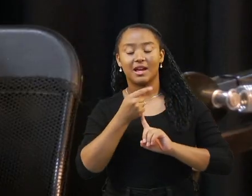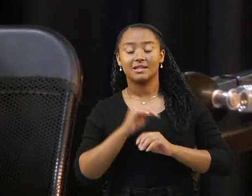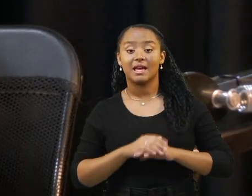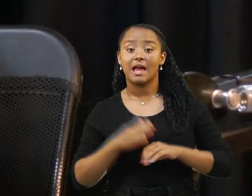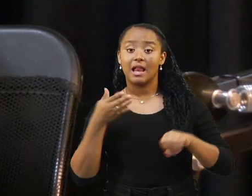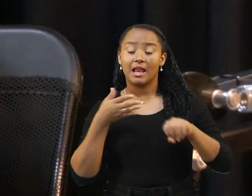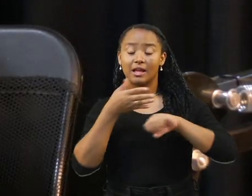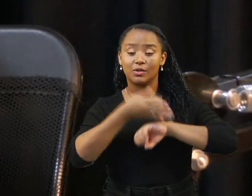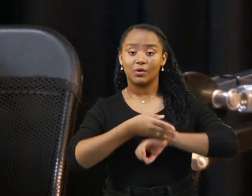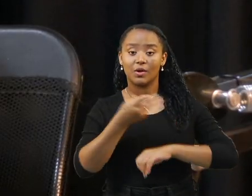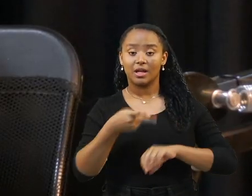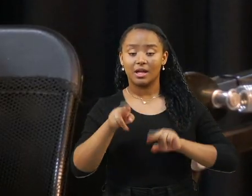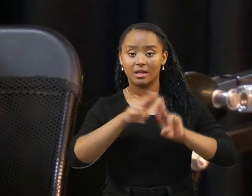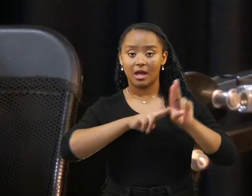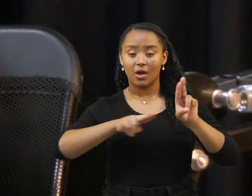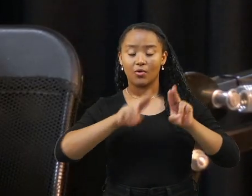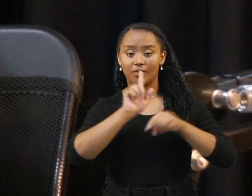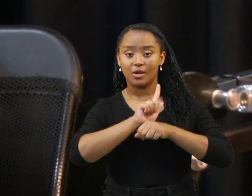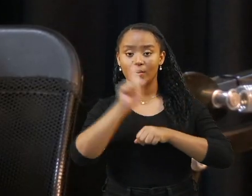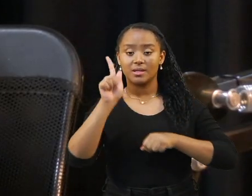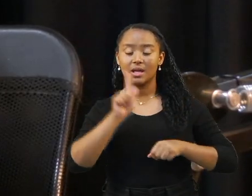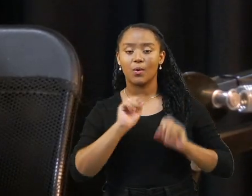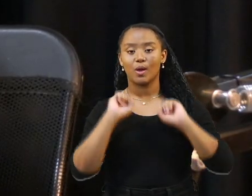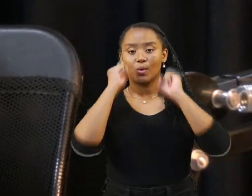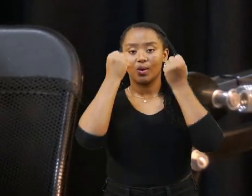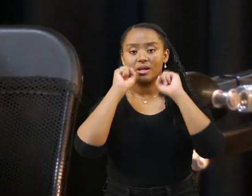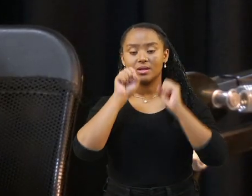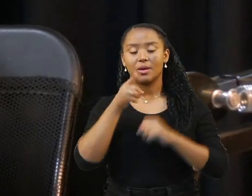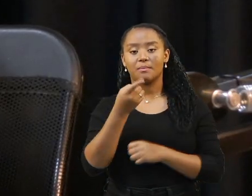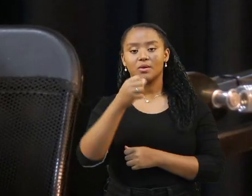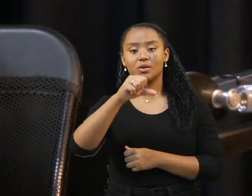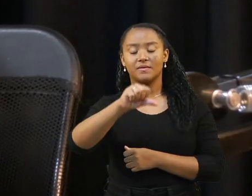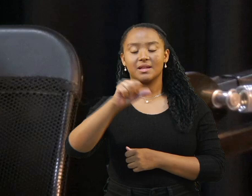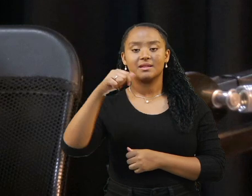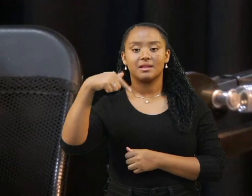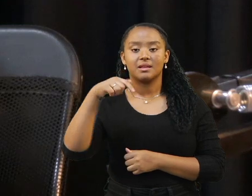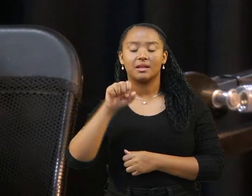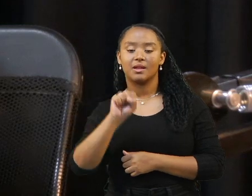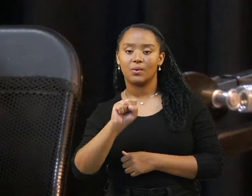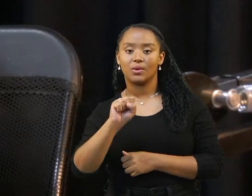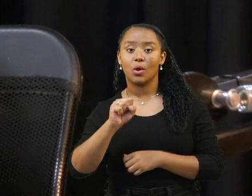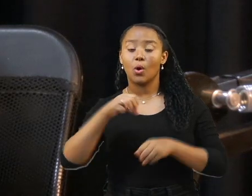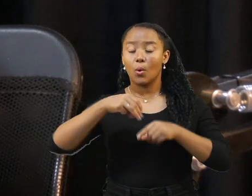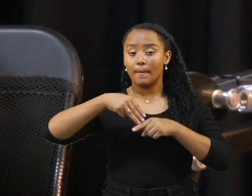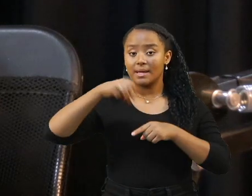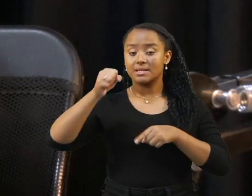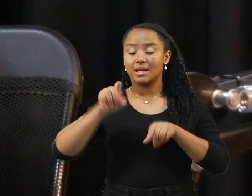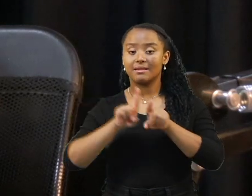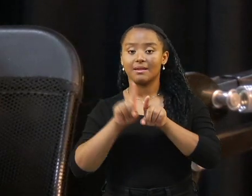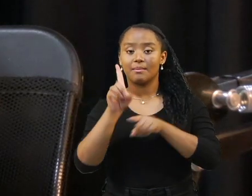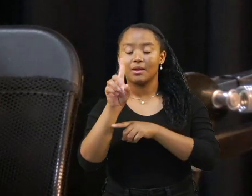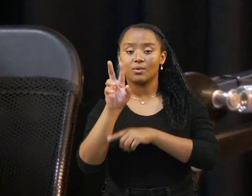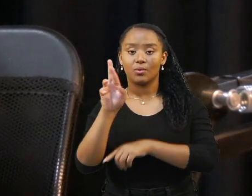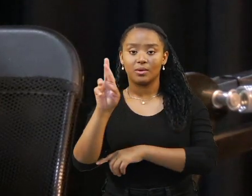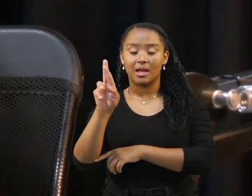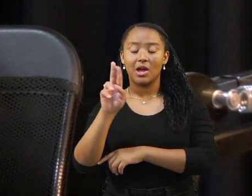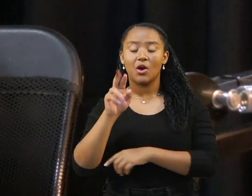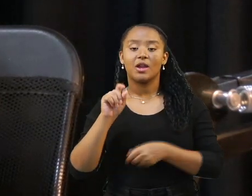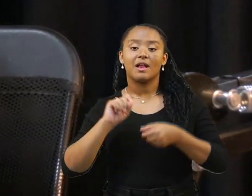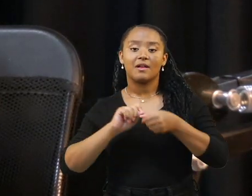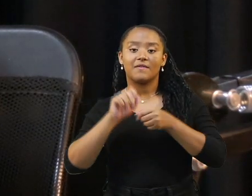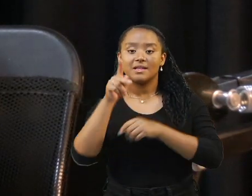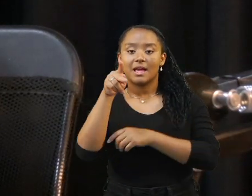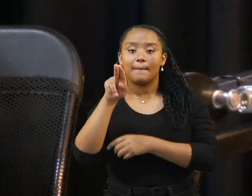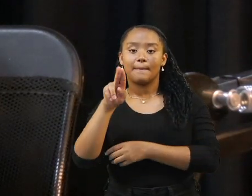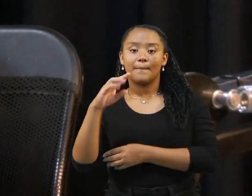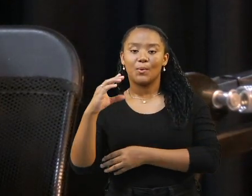se graduou aqui em Educação Física em 1978. Seu mestrado e doutorado foram na PUC de São